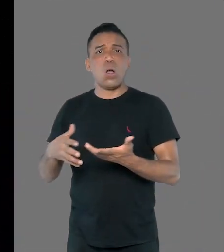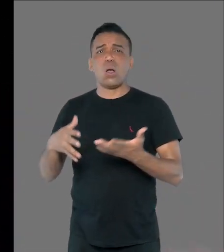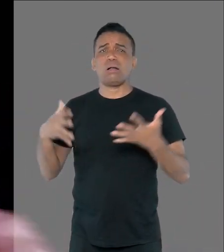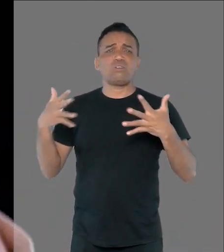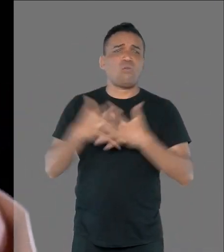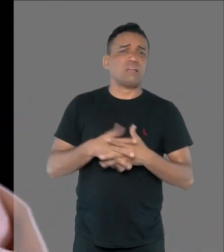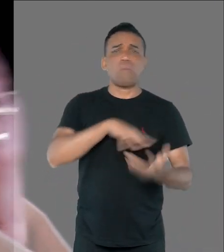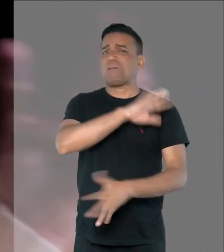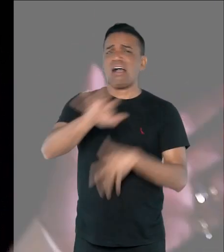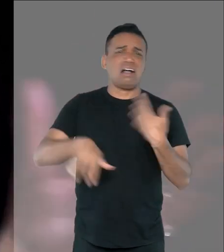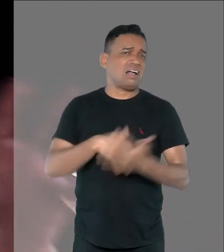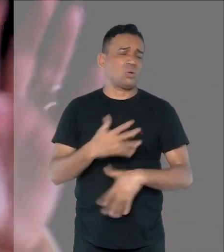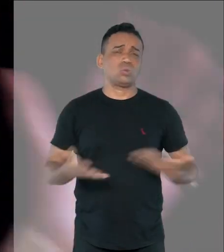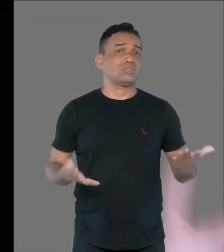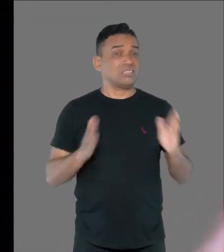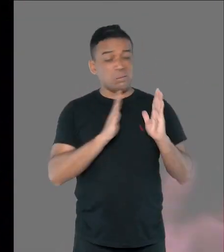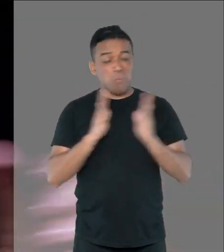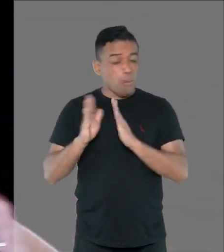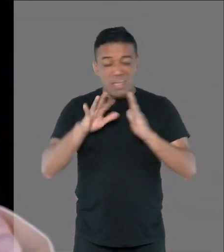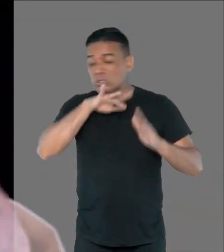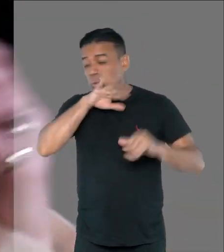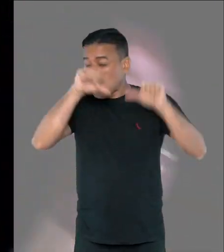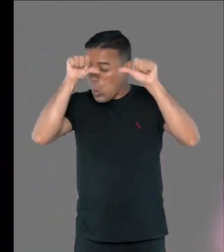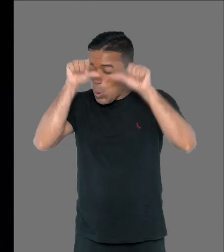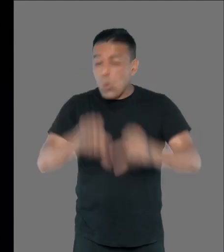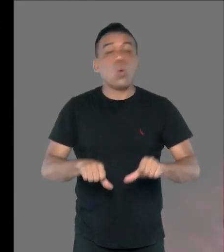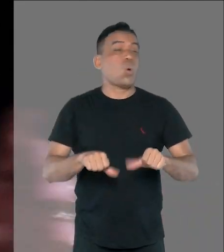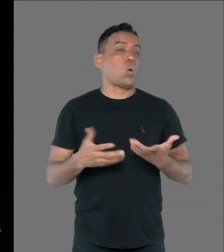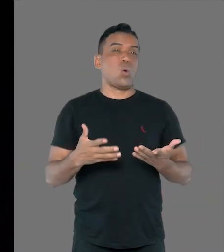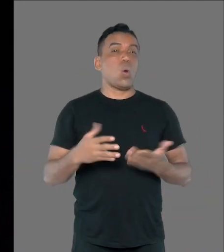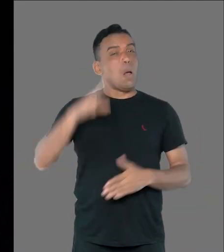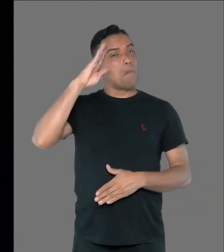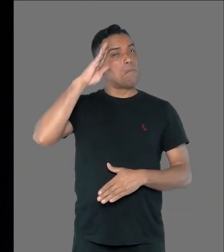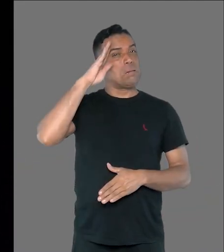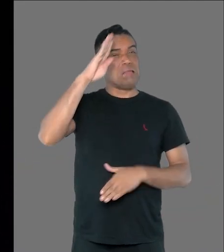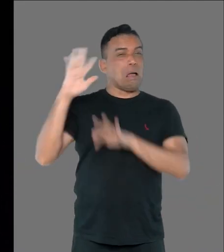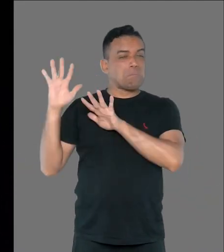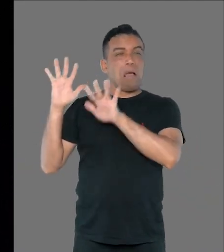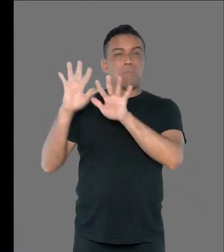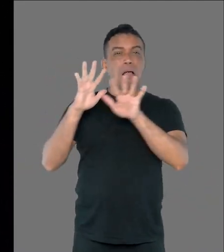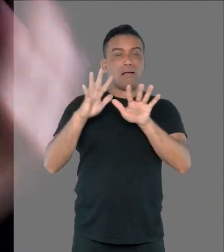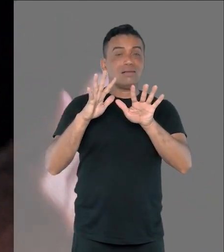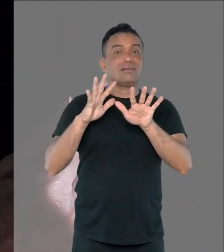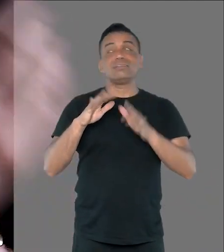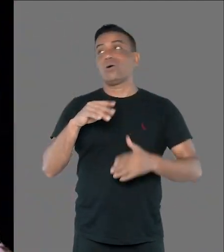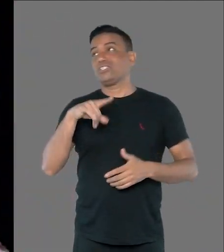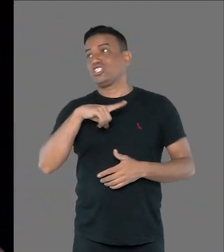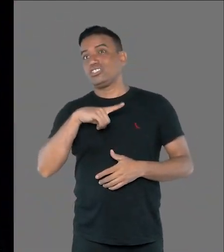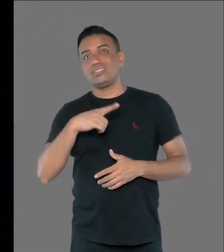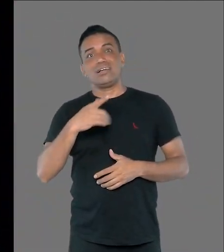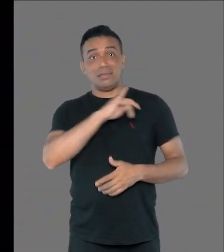florianismo, momentos terríveis, sublevações militares. Então, há um saudosismo